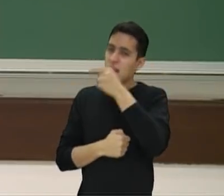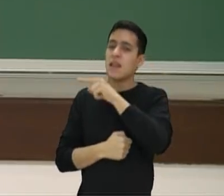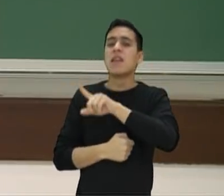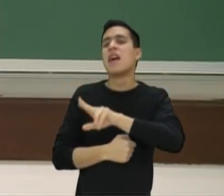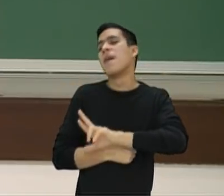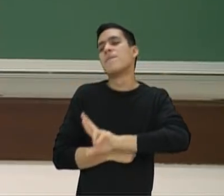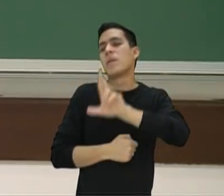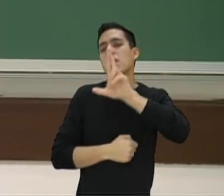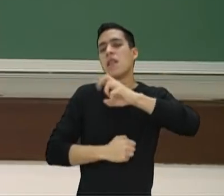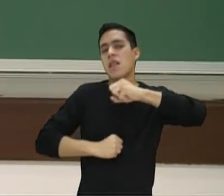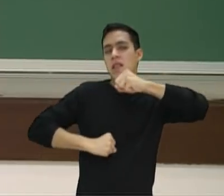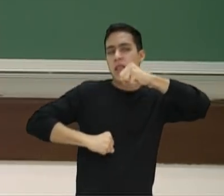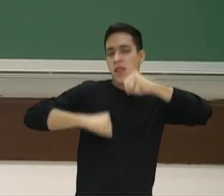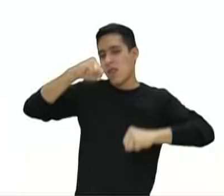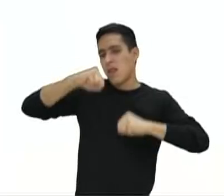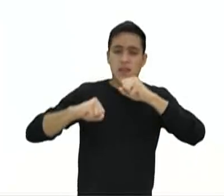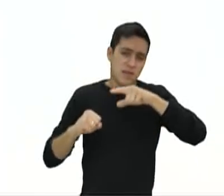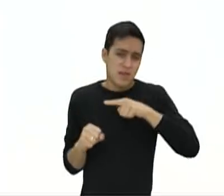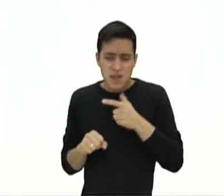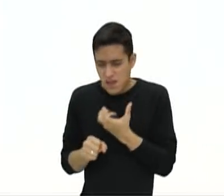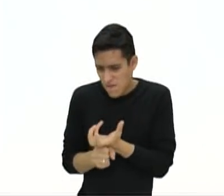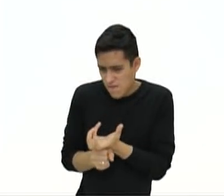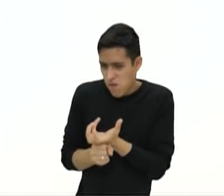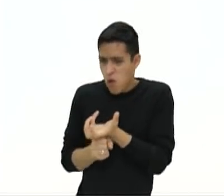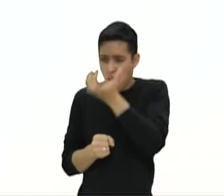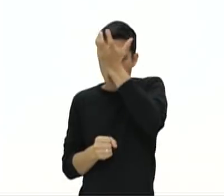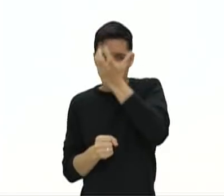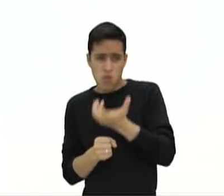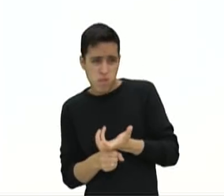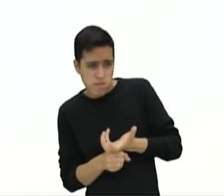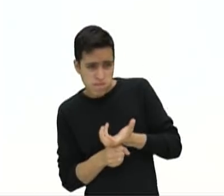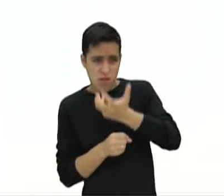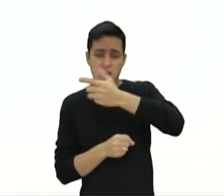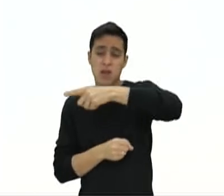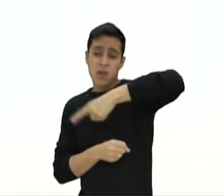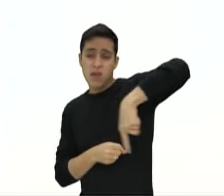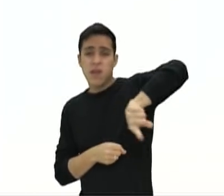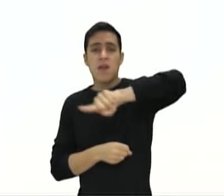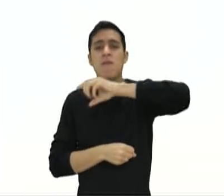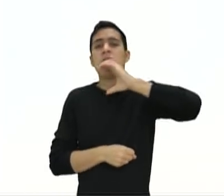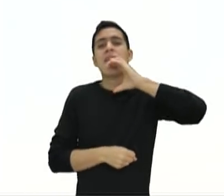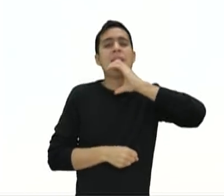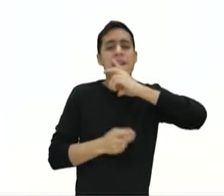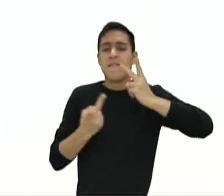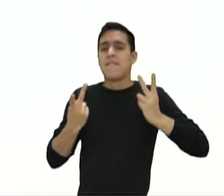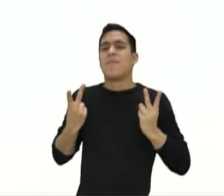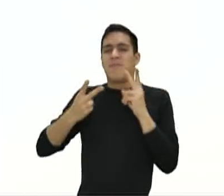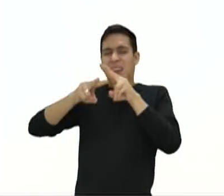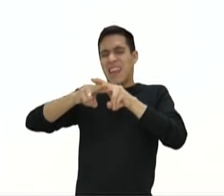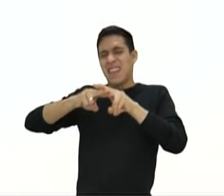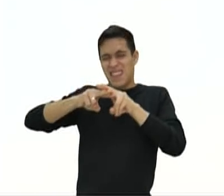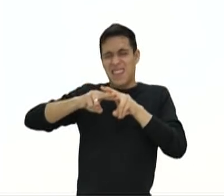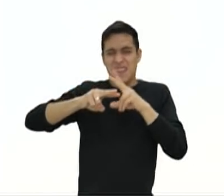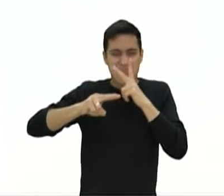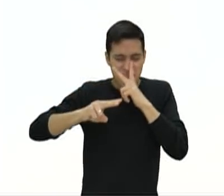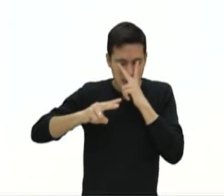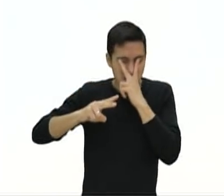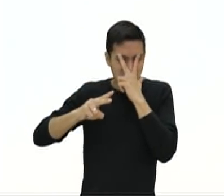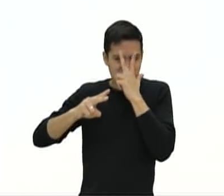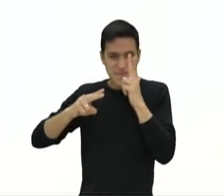indústrias, emissão de gás. Então o calor ele fica aprisionado e esses gases